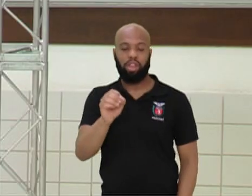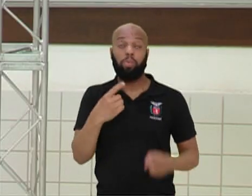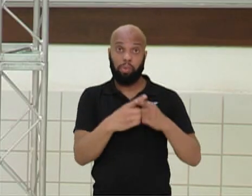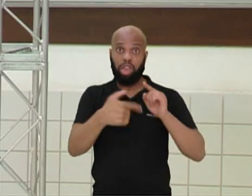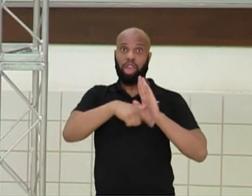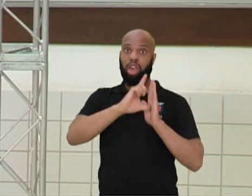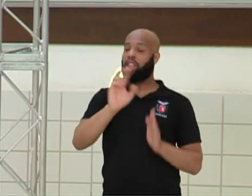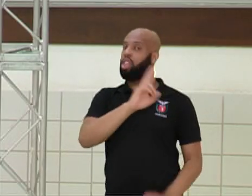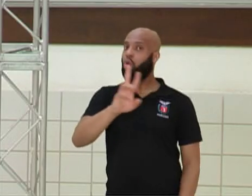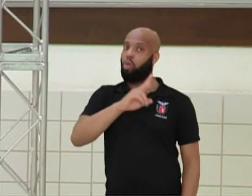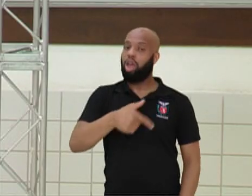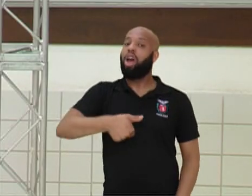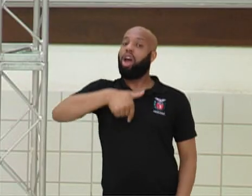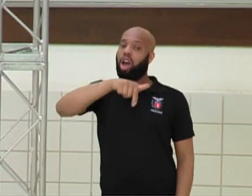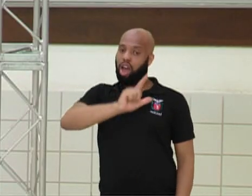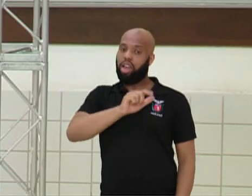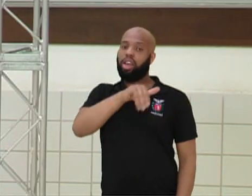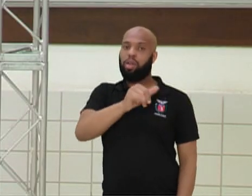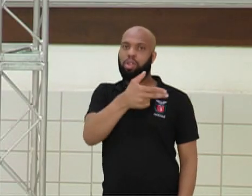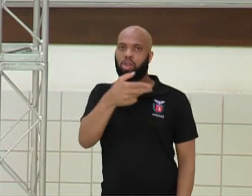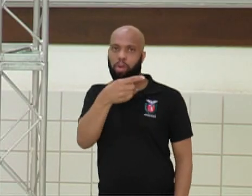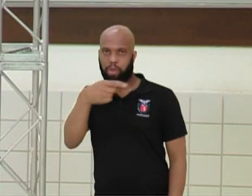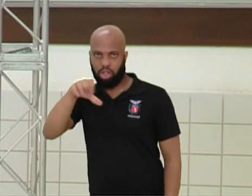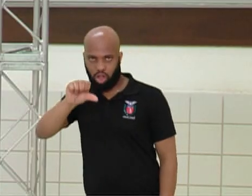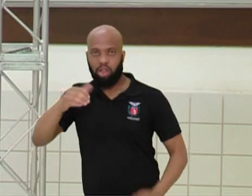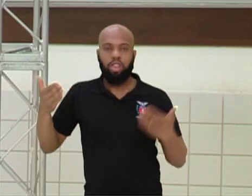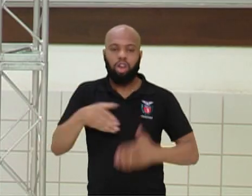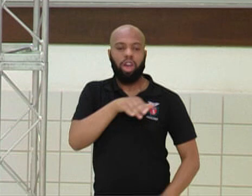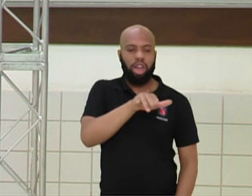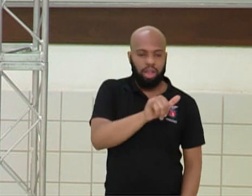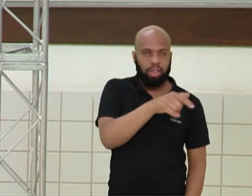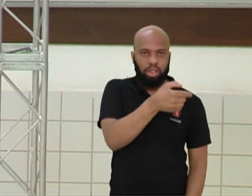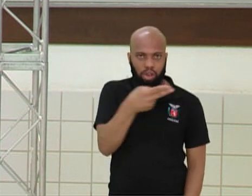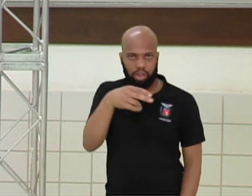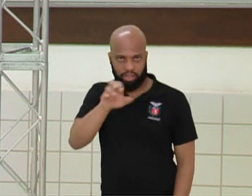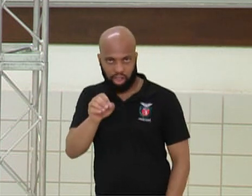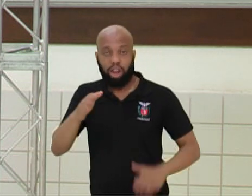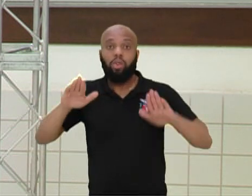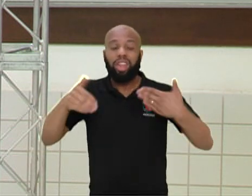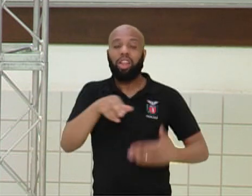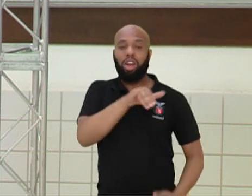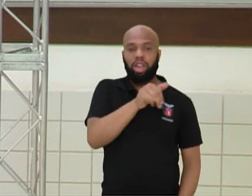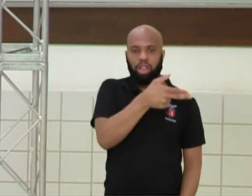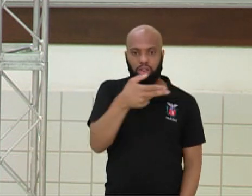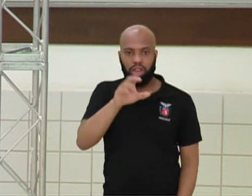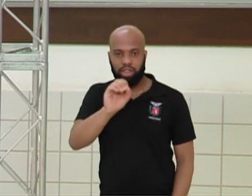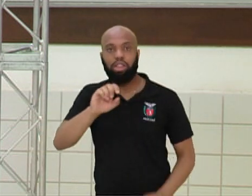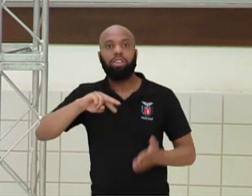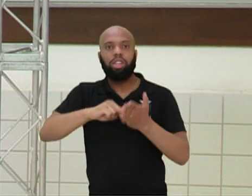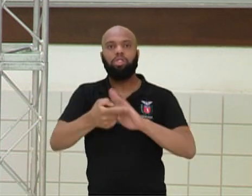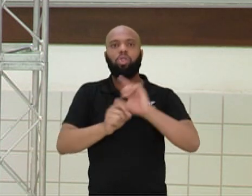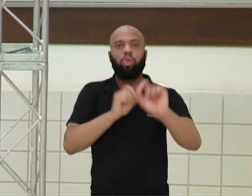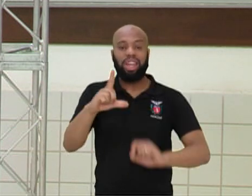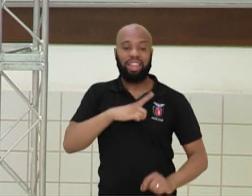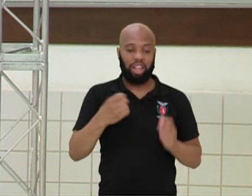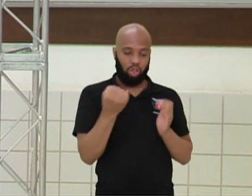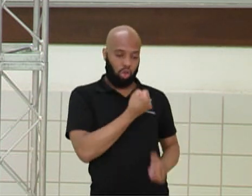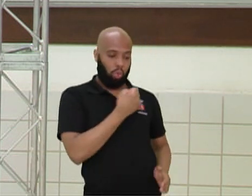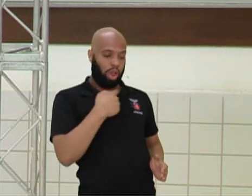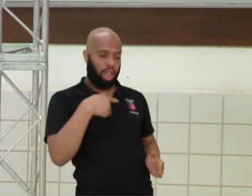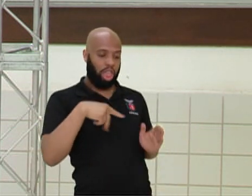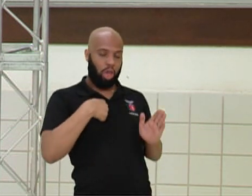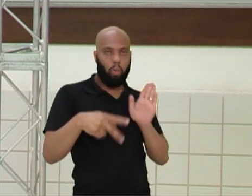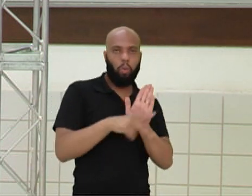do anterior, o y tinha dado menos 9. Agora o y deu 0. Então, y igual a 0 significa que o número que eu troquei no x aqui,